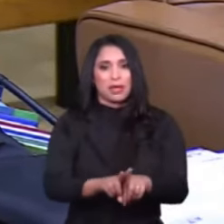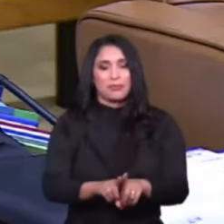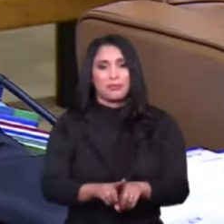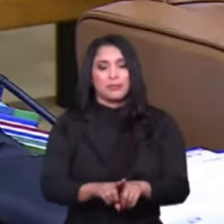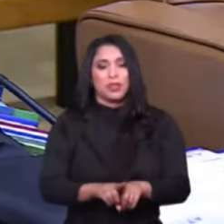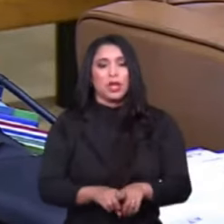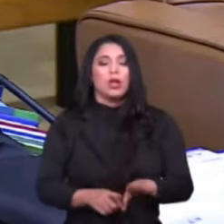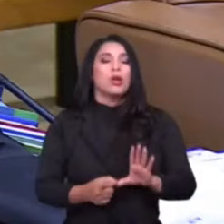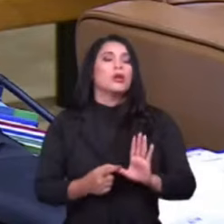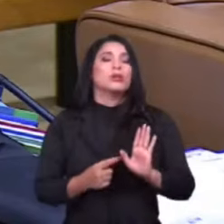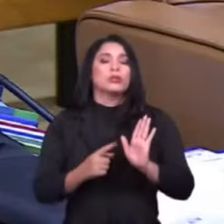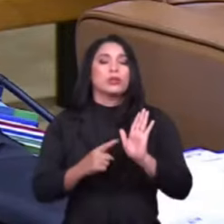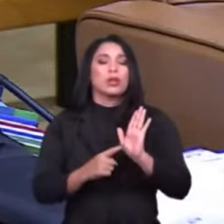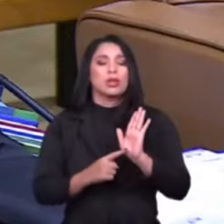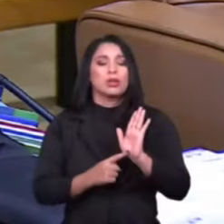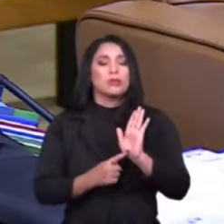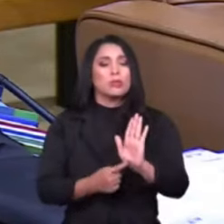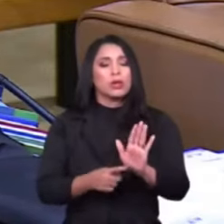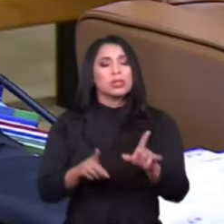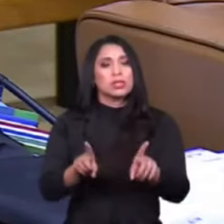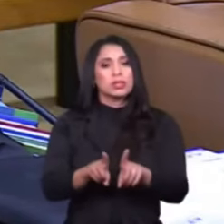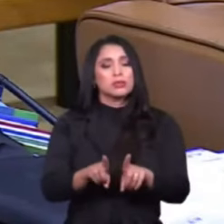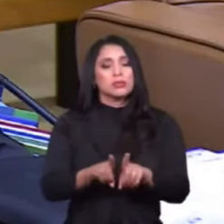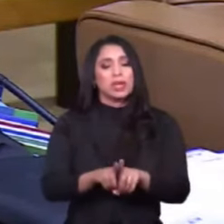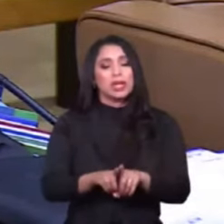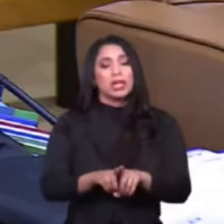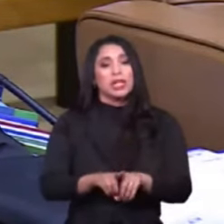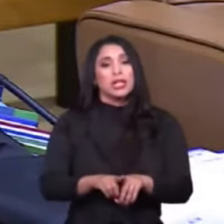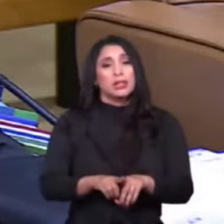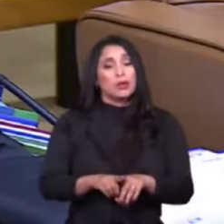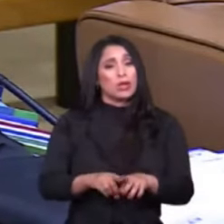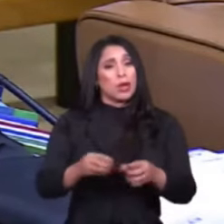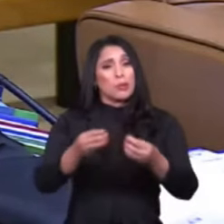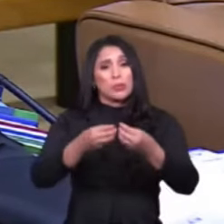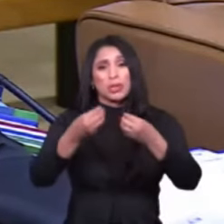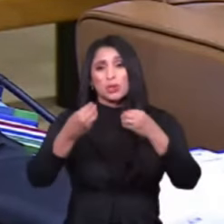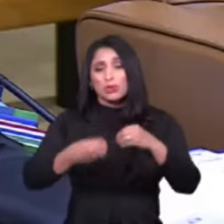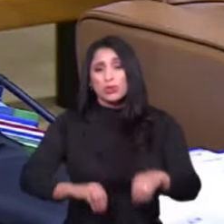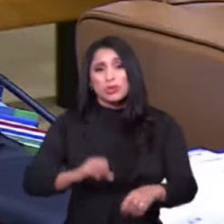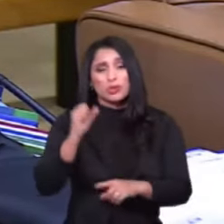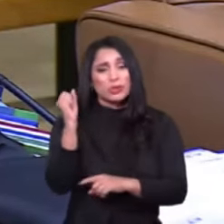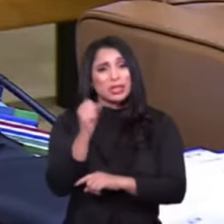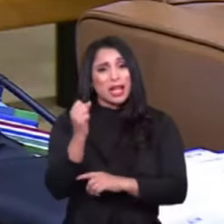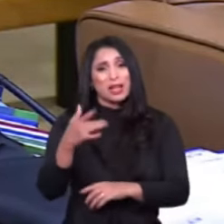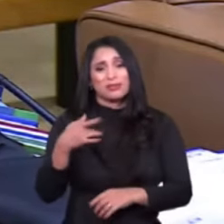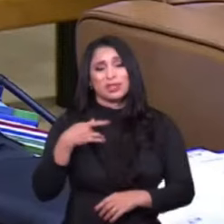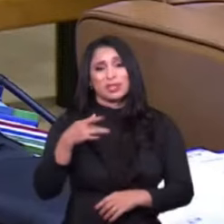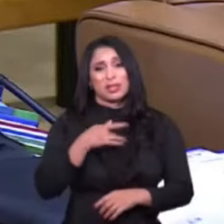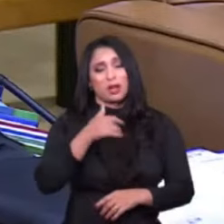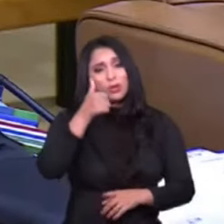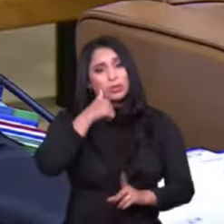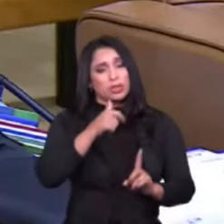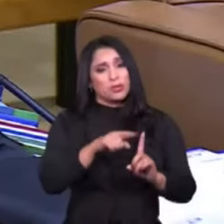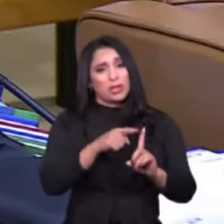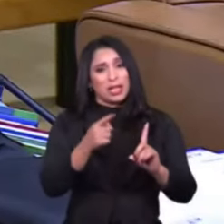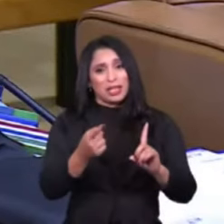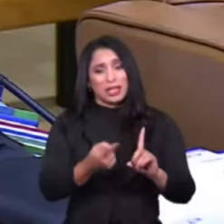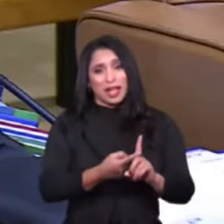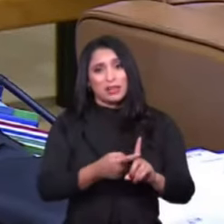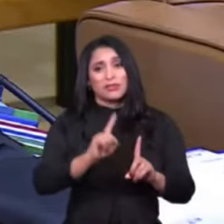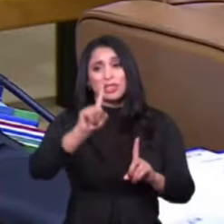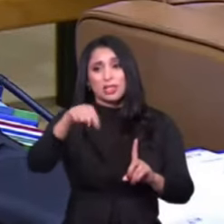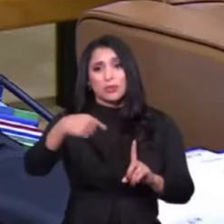potenciais efeitos adversos do uso de cannabis durante a gravidez nos resultados de saúde perinatais e